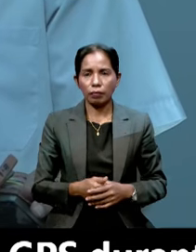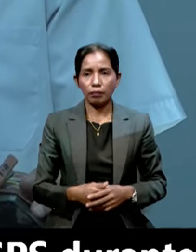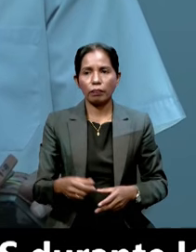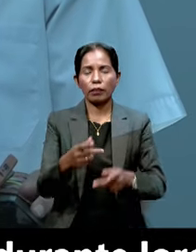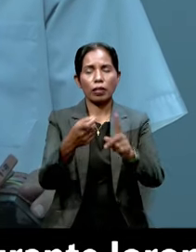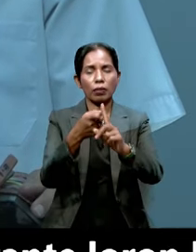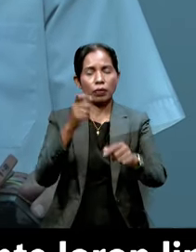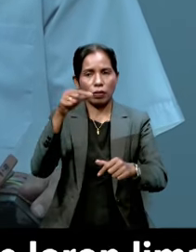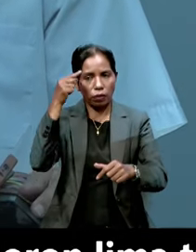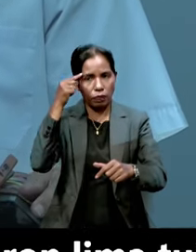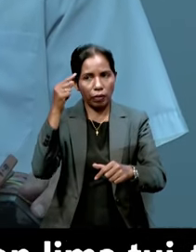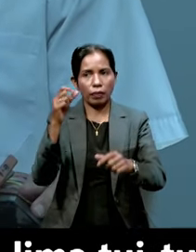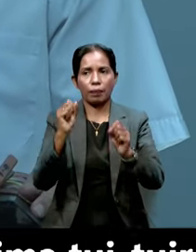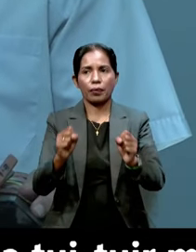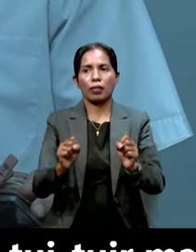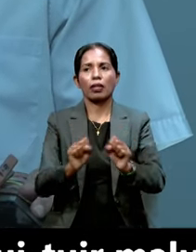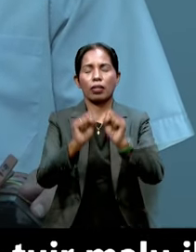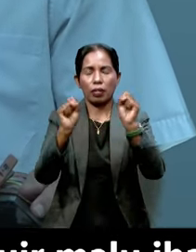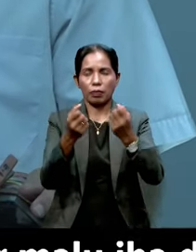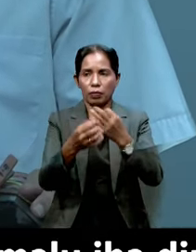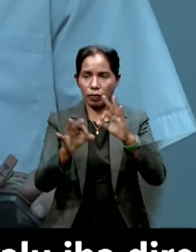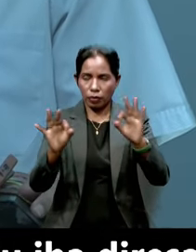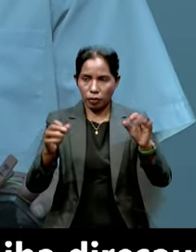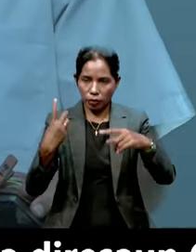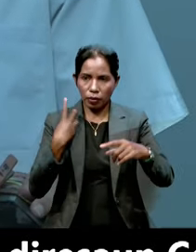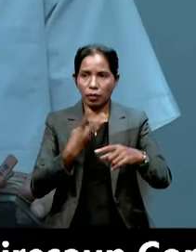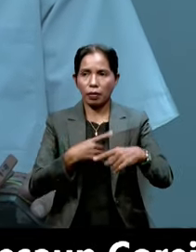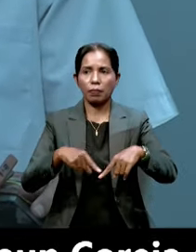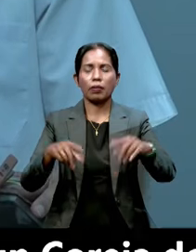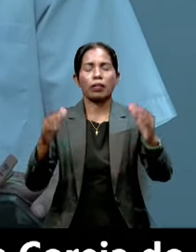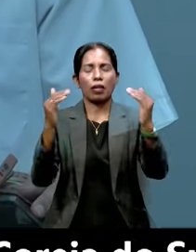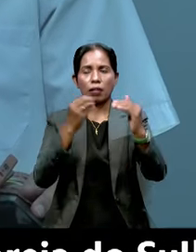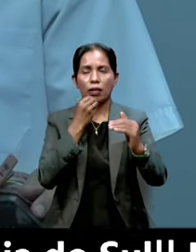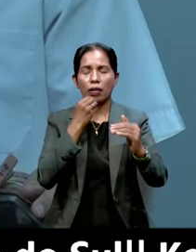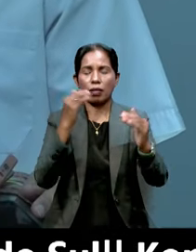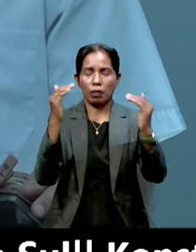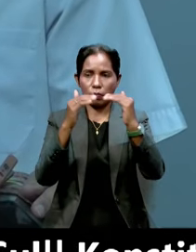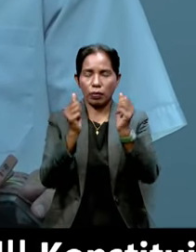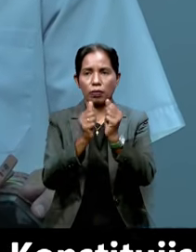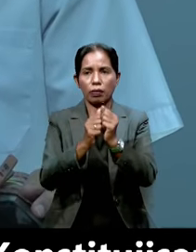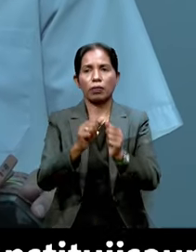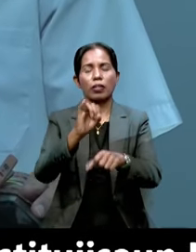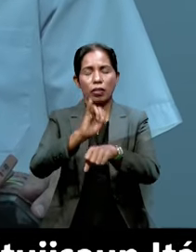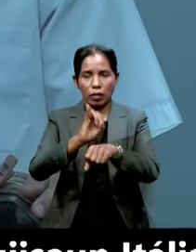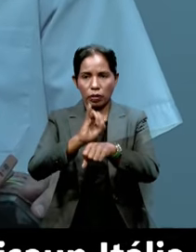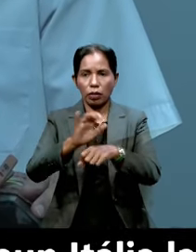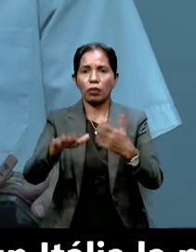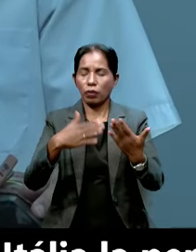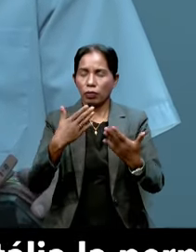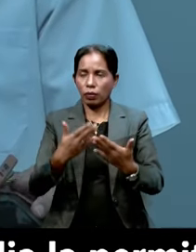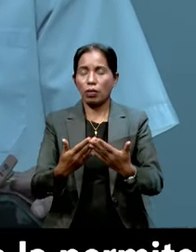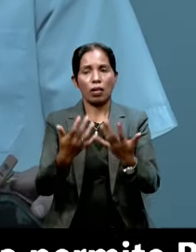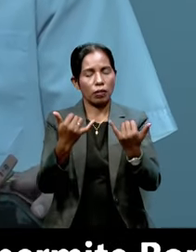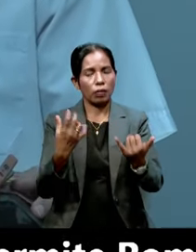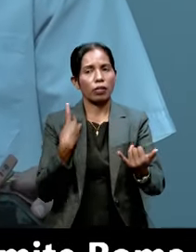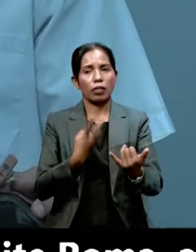do governo. Sábado, quando chegamos, tivemos um jantar com o senhor Cardeal e com a igreja local. E agora